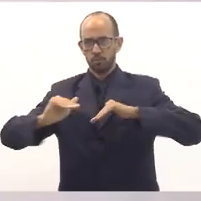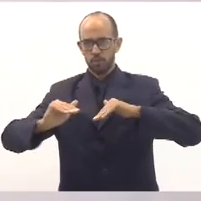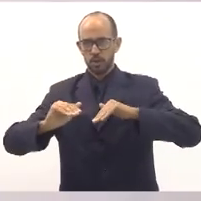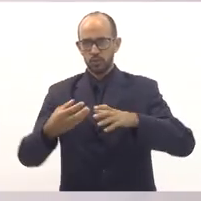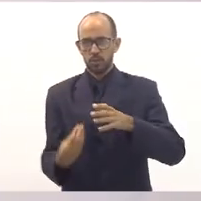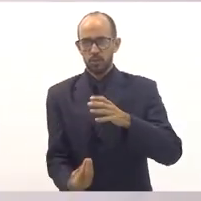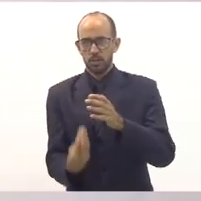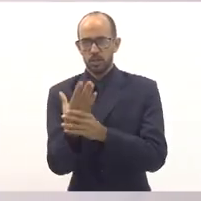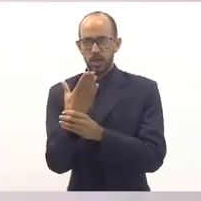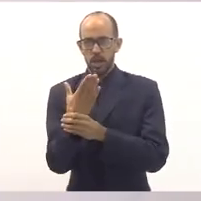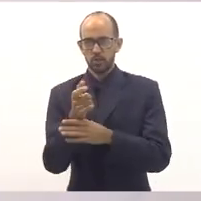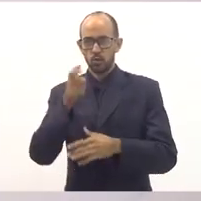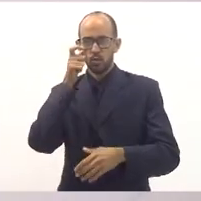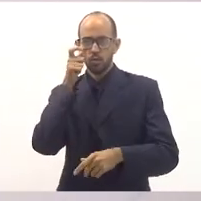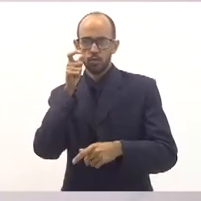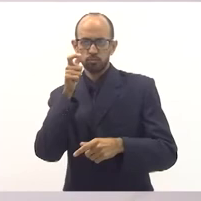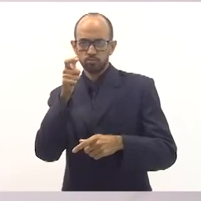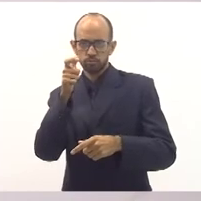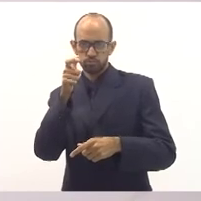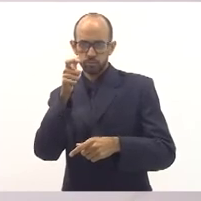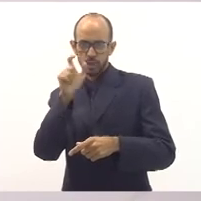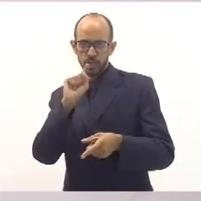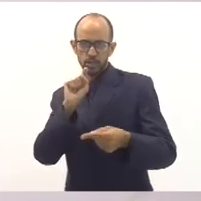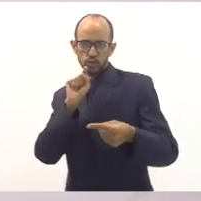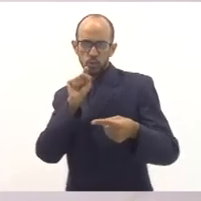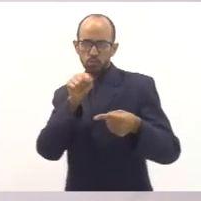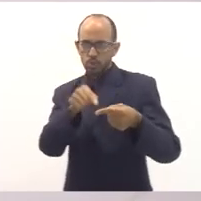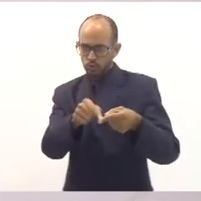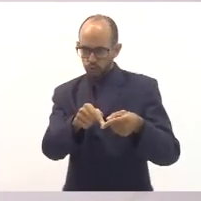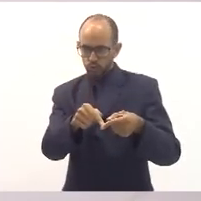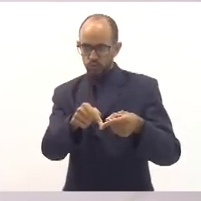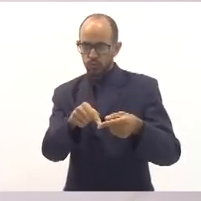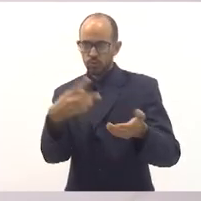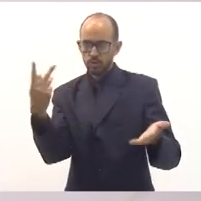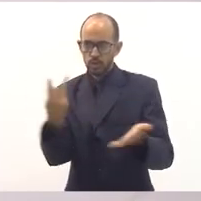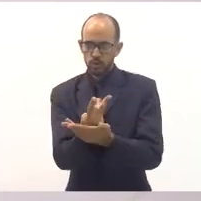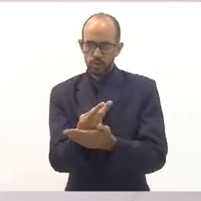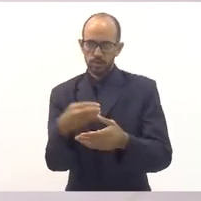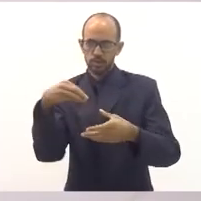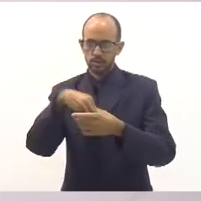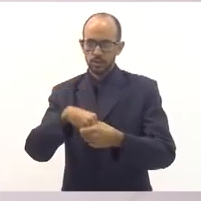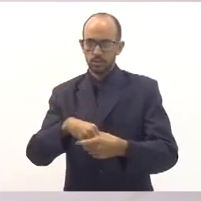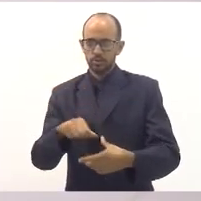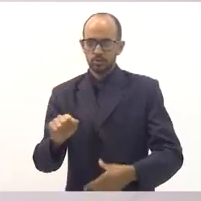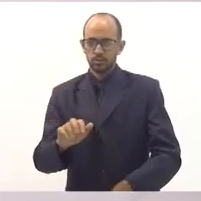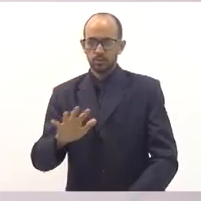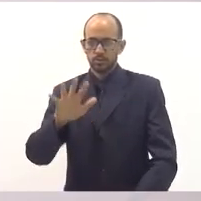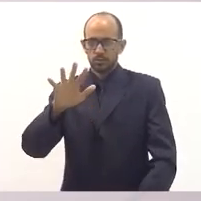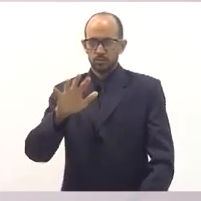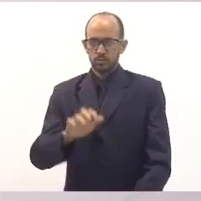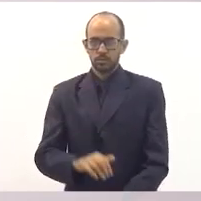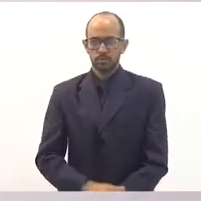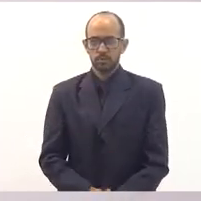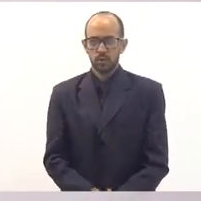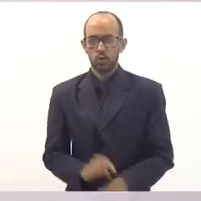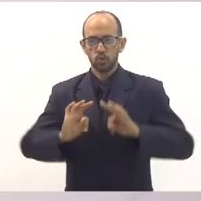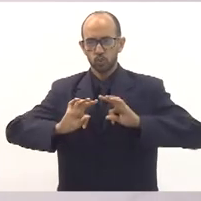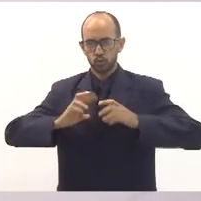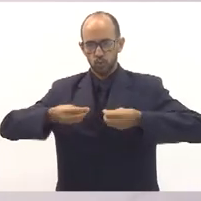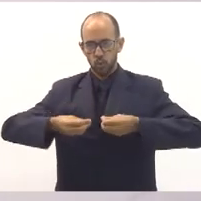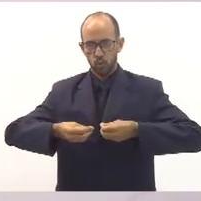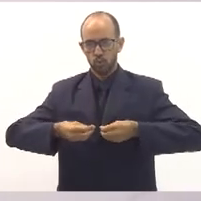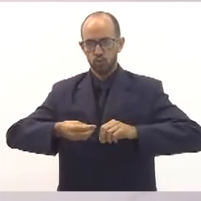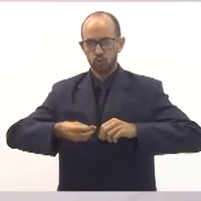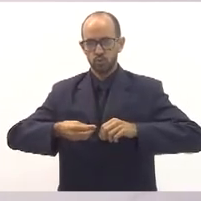com o intuito de chamar atenção para a realidade que existe dentro da favela todas essas faltas